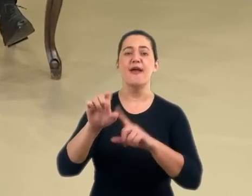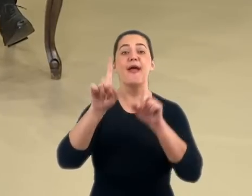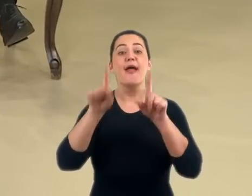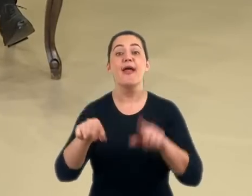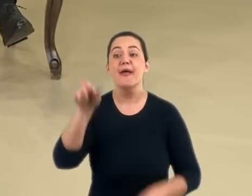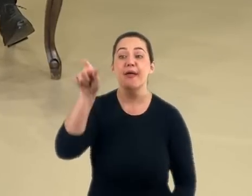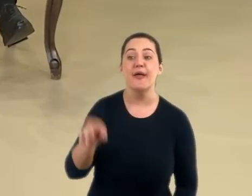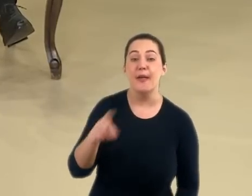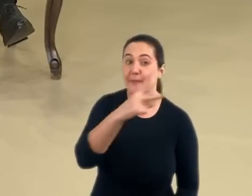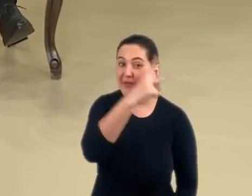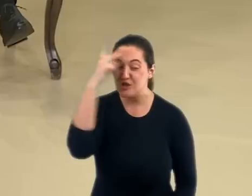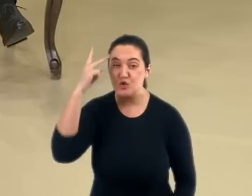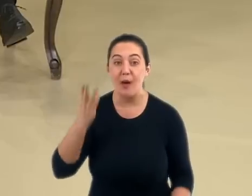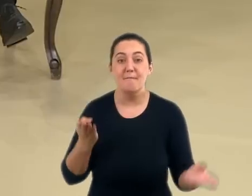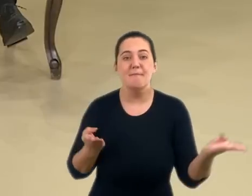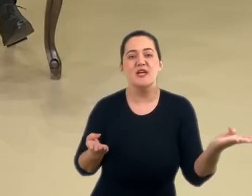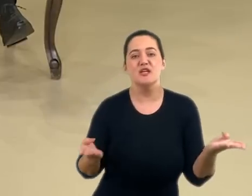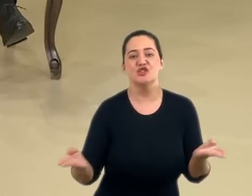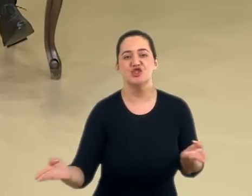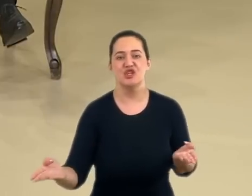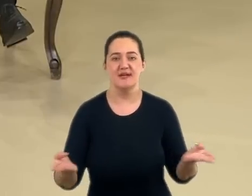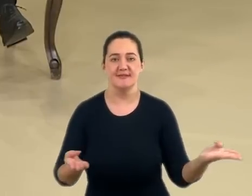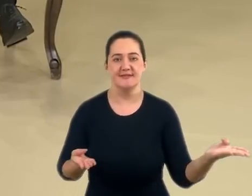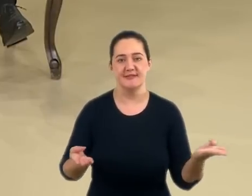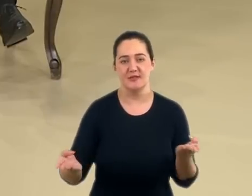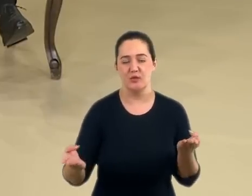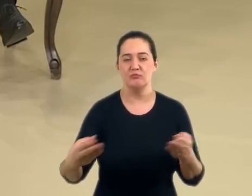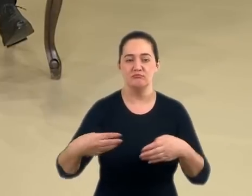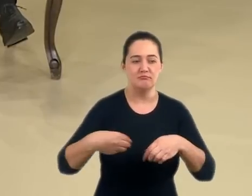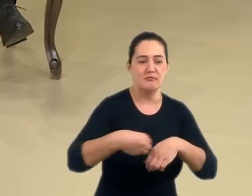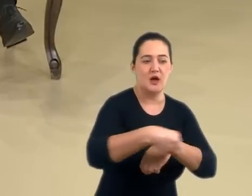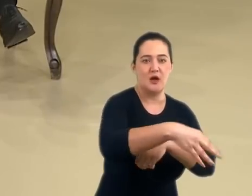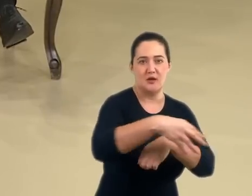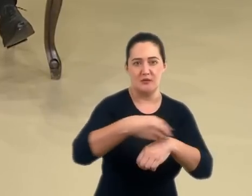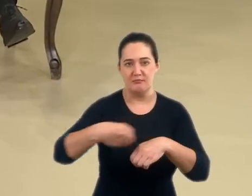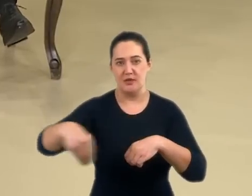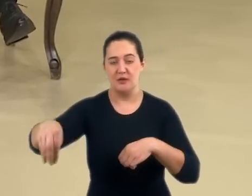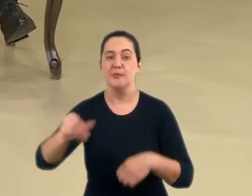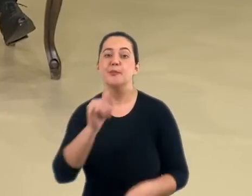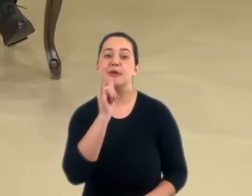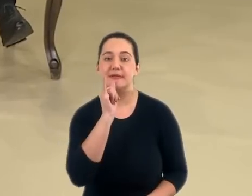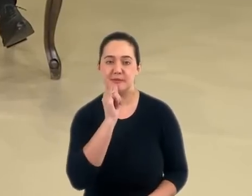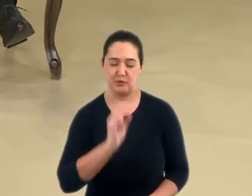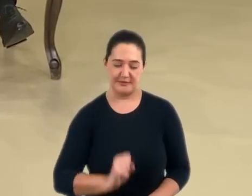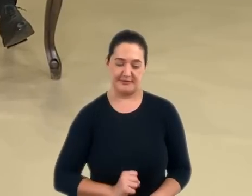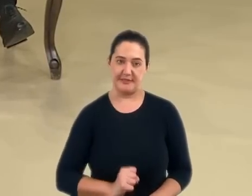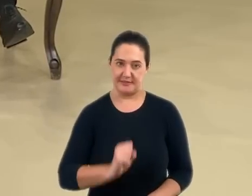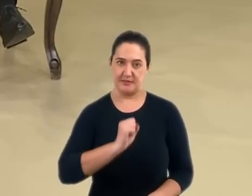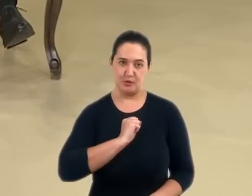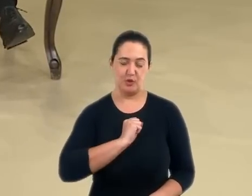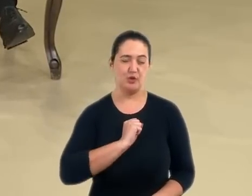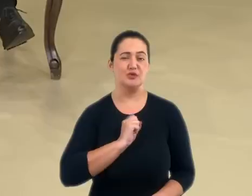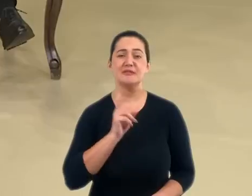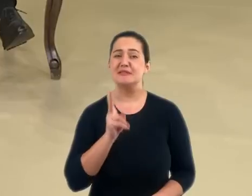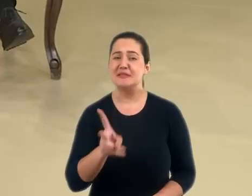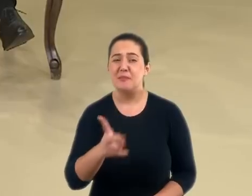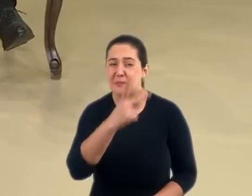do papel de elemento espiritual, de mediador espiritual. Por exemplo, os sacerdotes eram